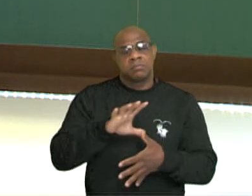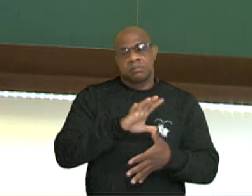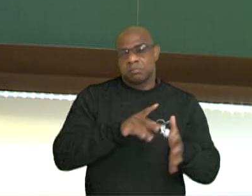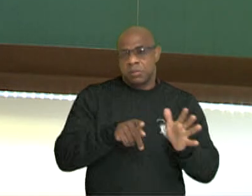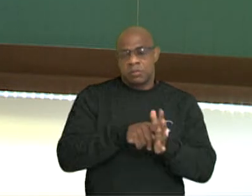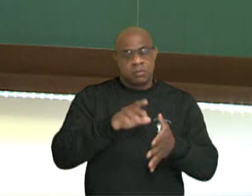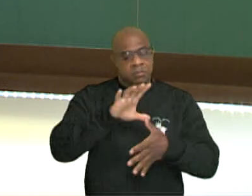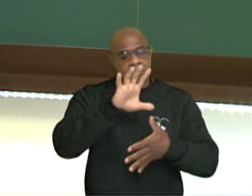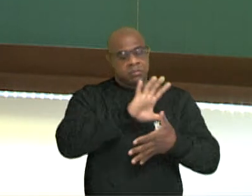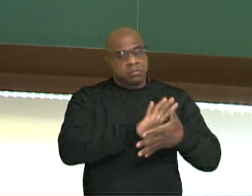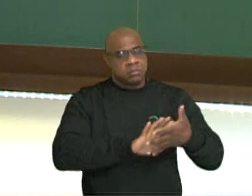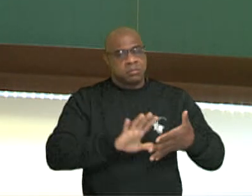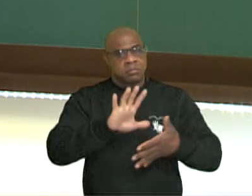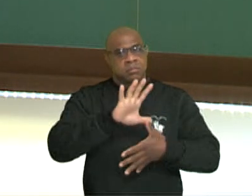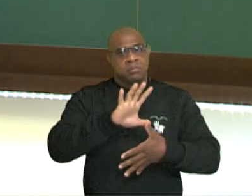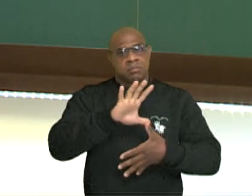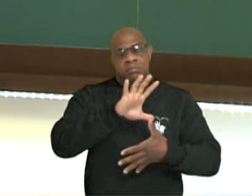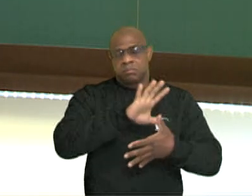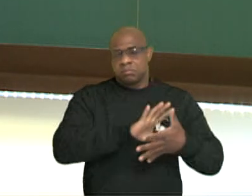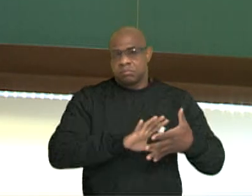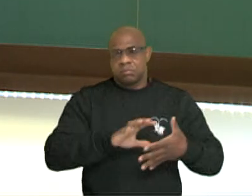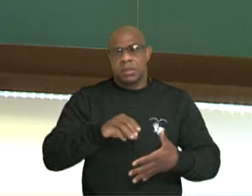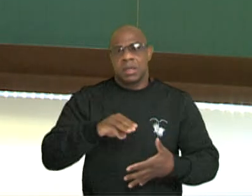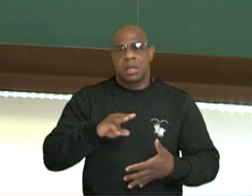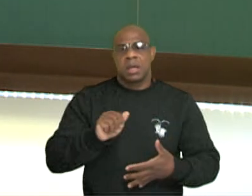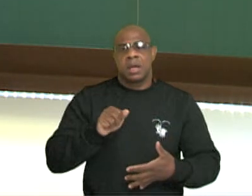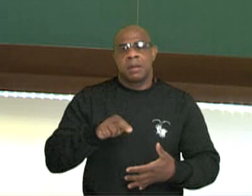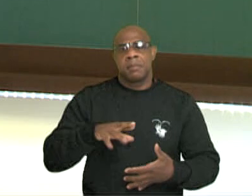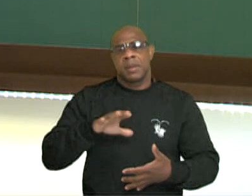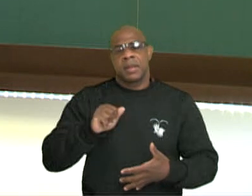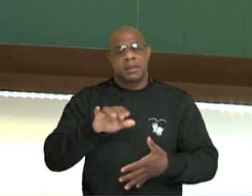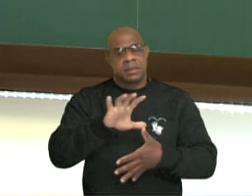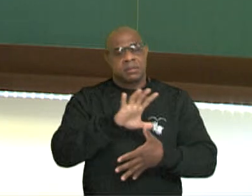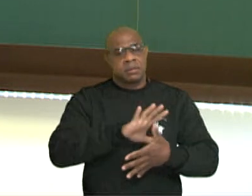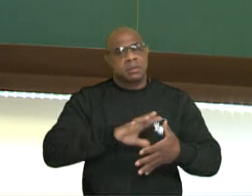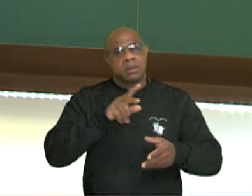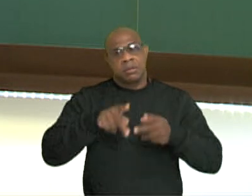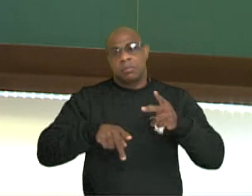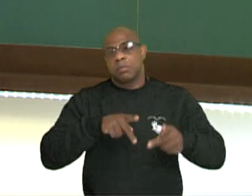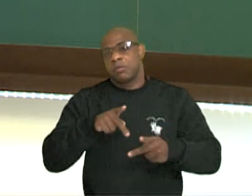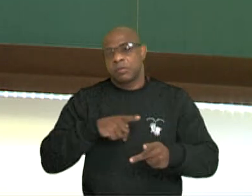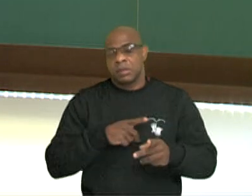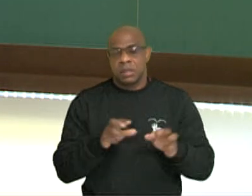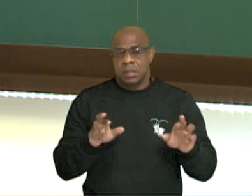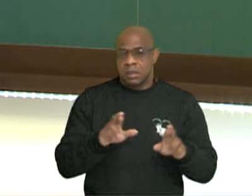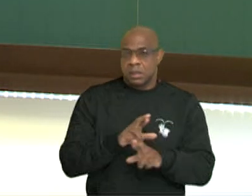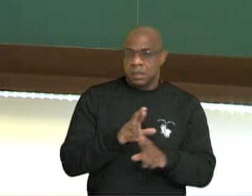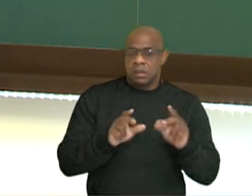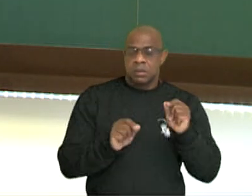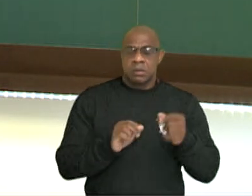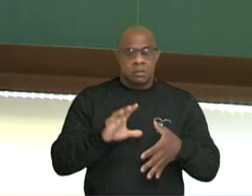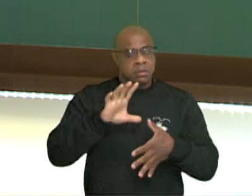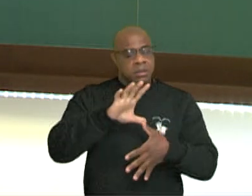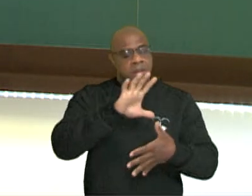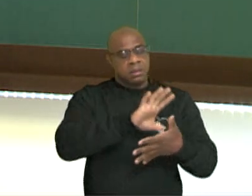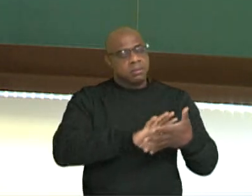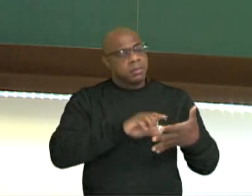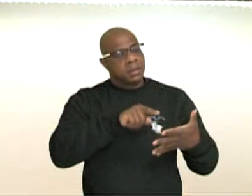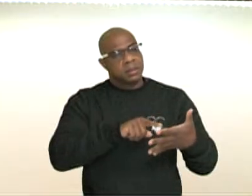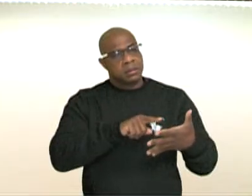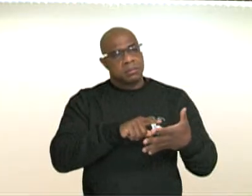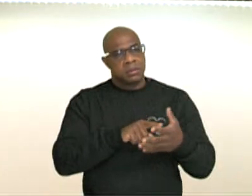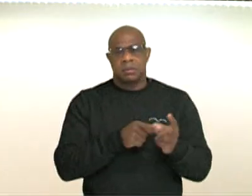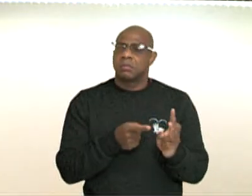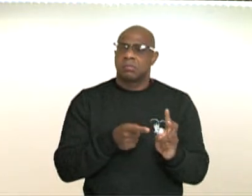nativos, né, da América também. Ameríndios também já vi esse termo, estaria mais relacionado à América, pelo menos, né? Mas